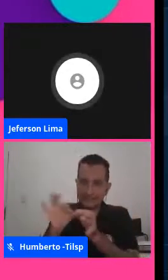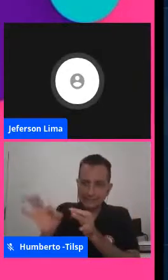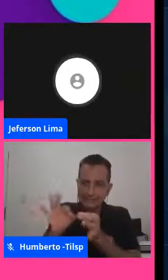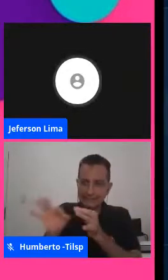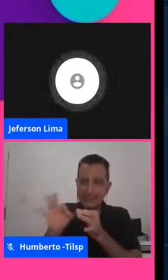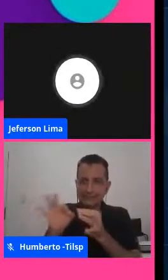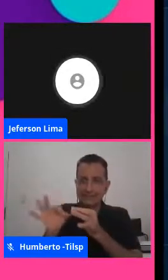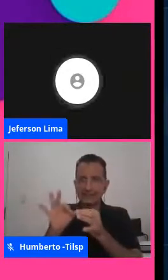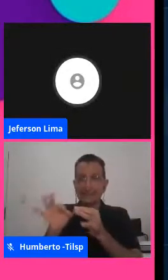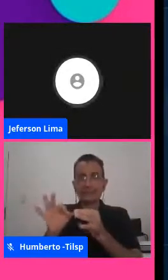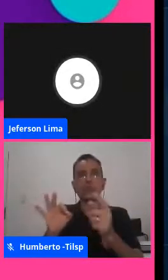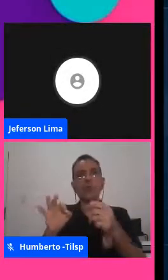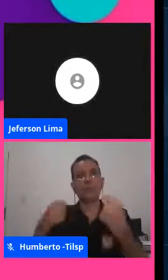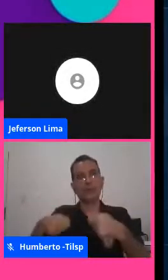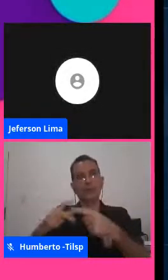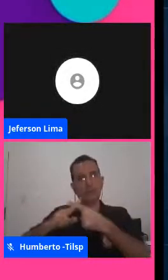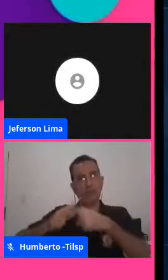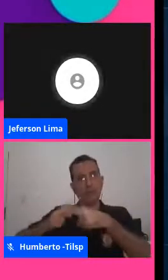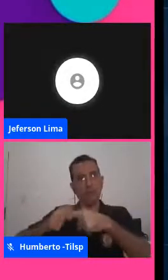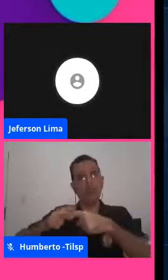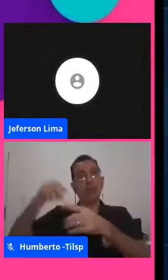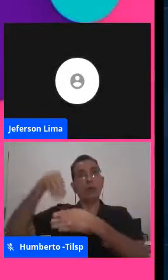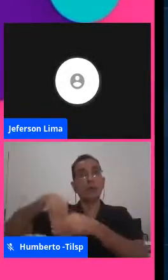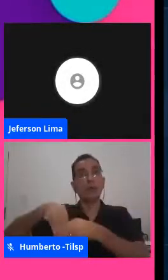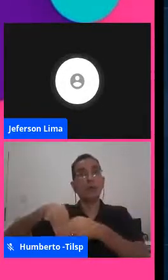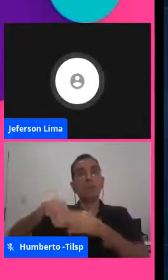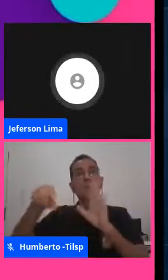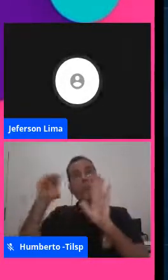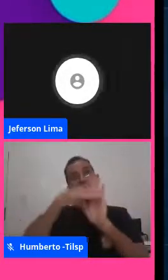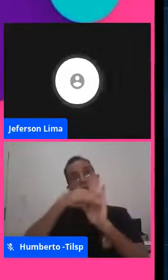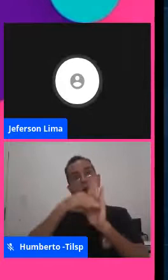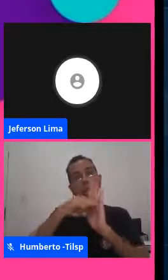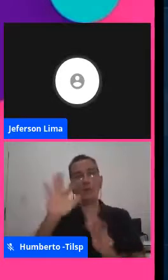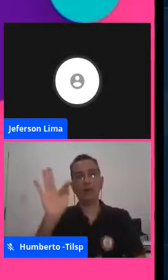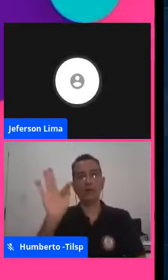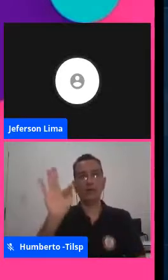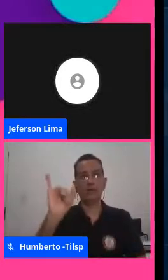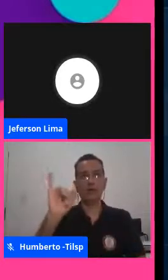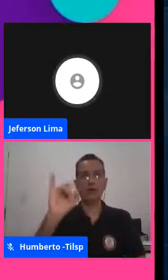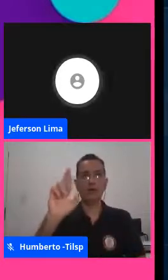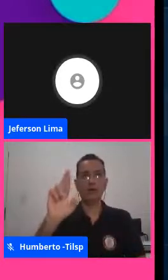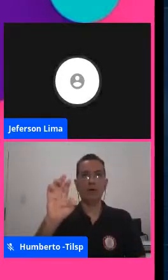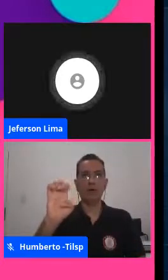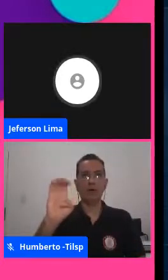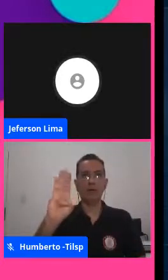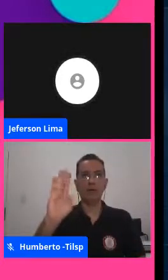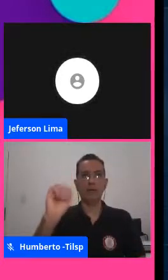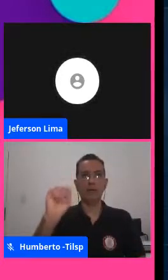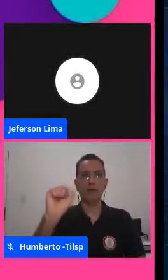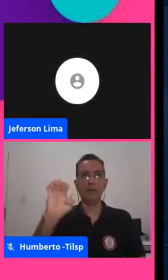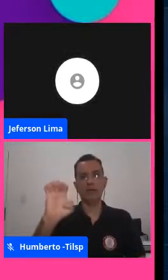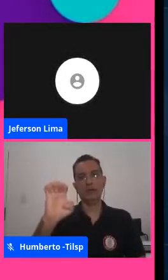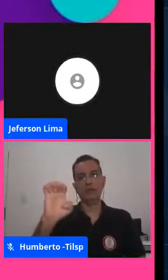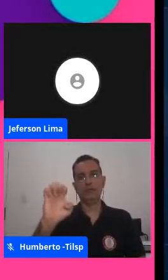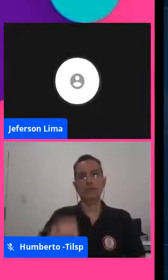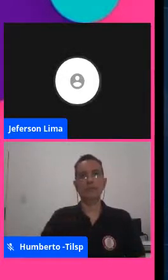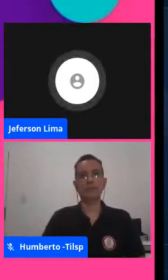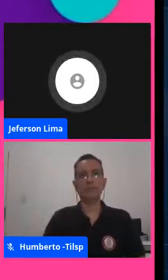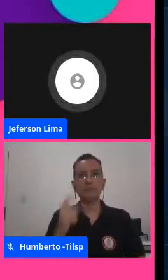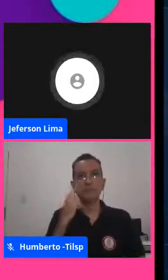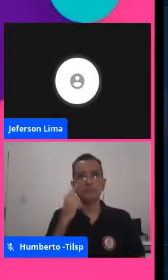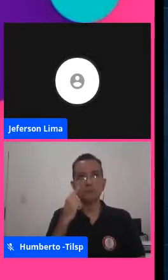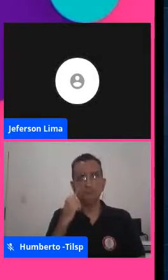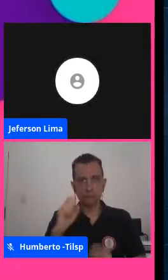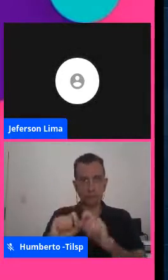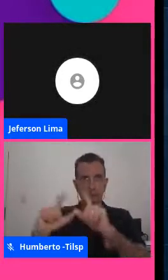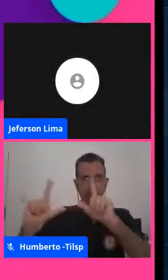E é essa configuração que eu vou mostrar para vocês. Certo? Eu estou só compartilhando tela aqui. Então, só um momentinho. Captura de janela,